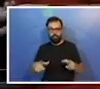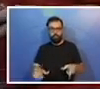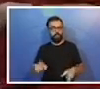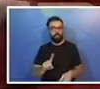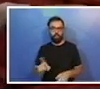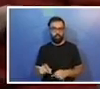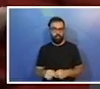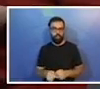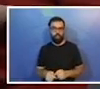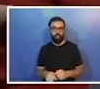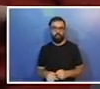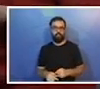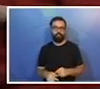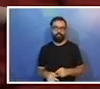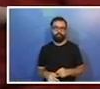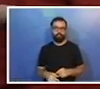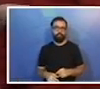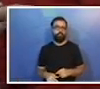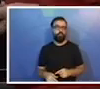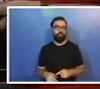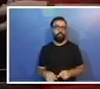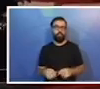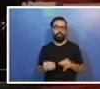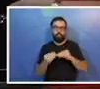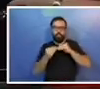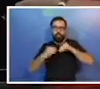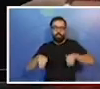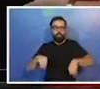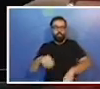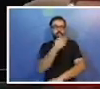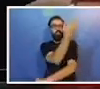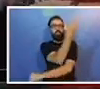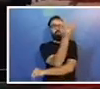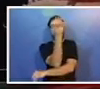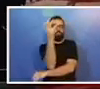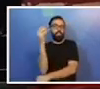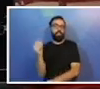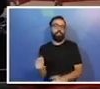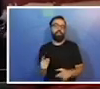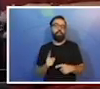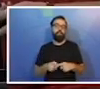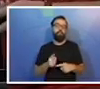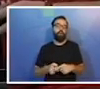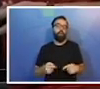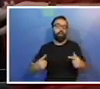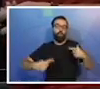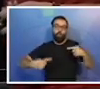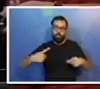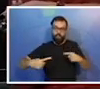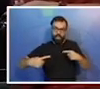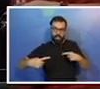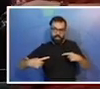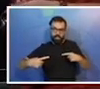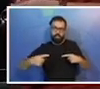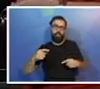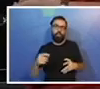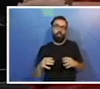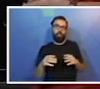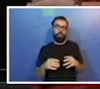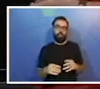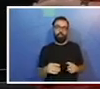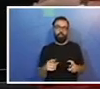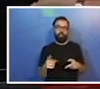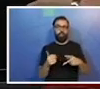Sim, pois compete com as espécies nativas por abrigo e alimentos, trazendo riscos